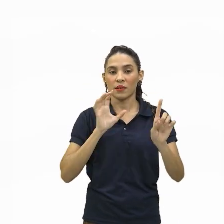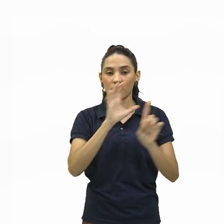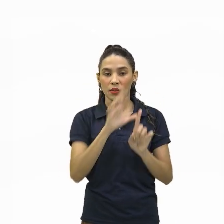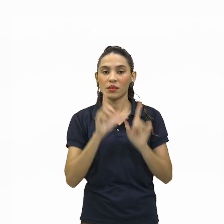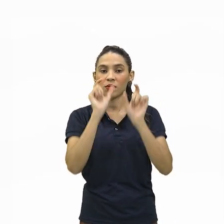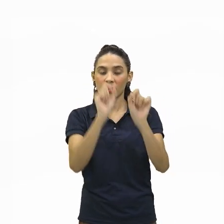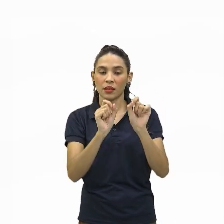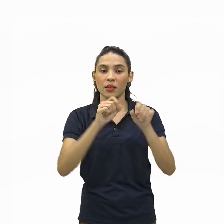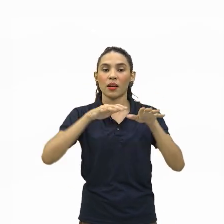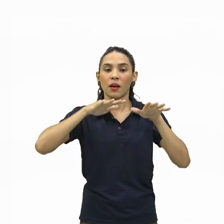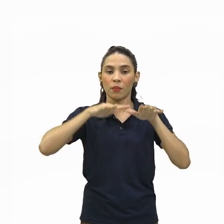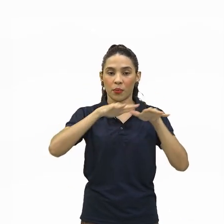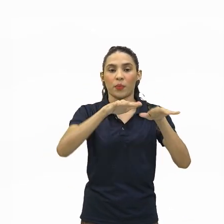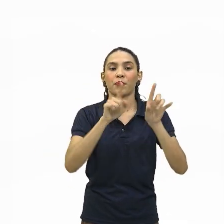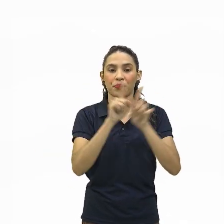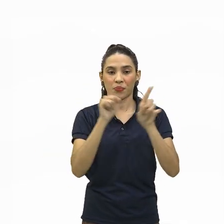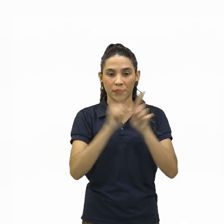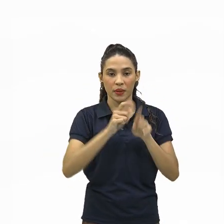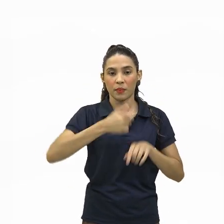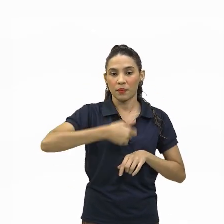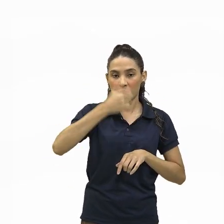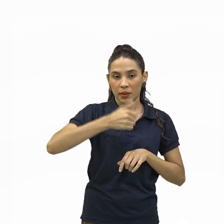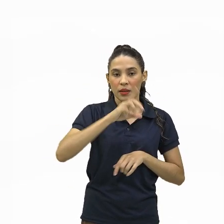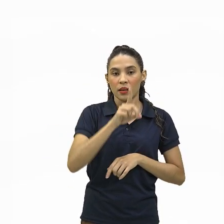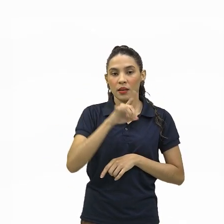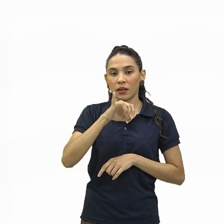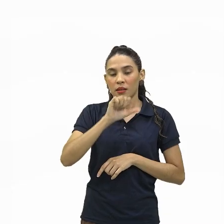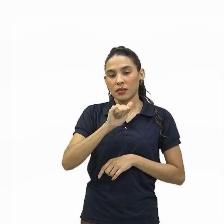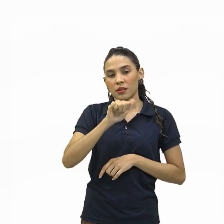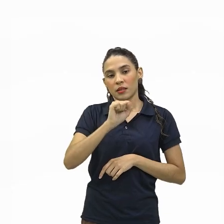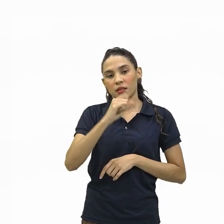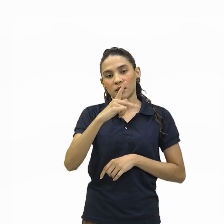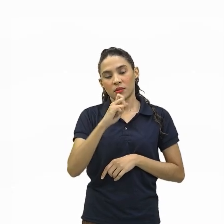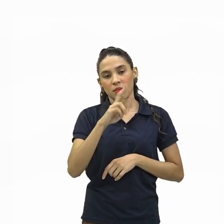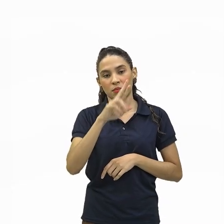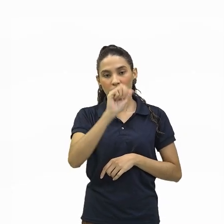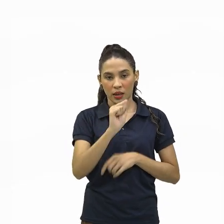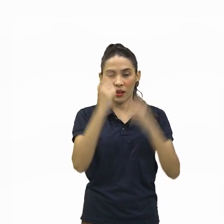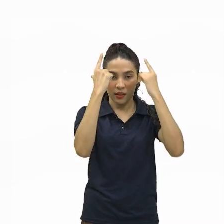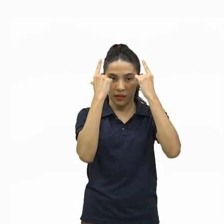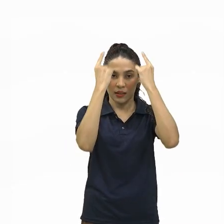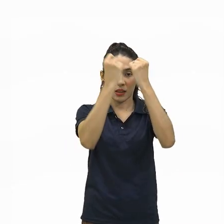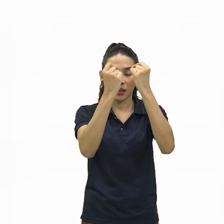as movimentações dessa primeira diáspora grega, tá? Aqui